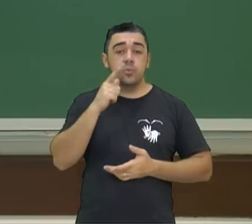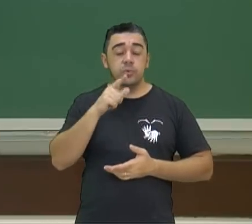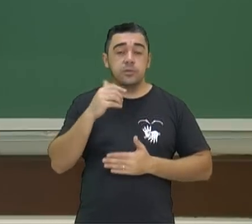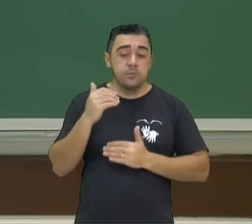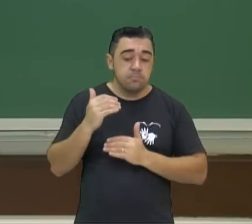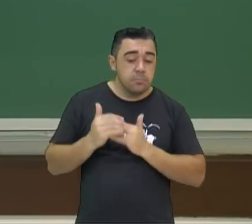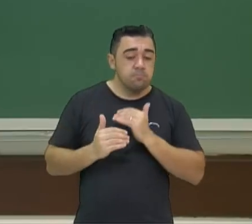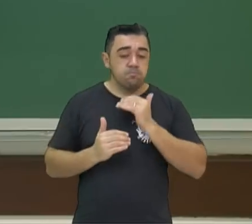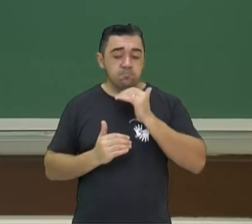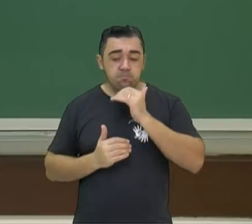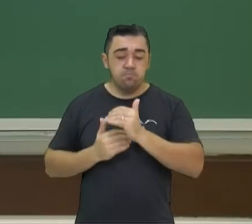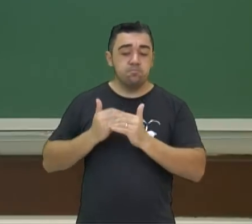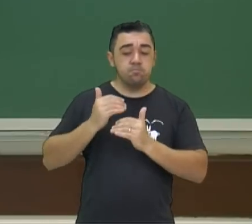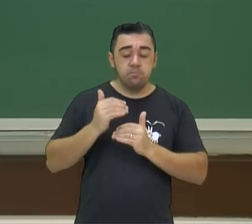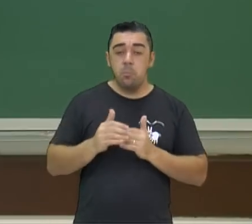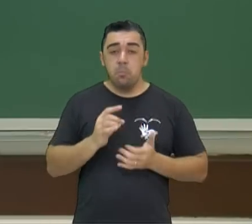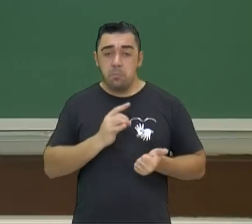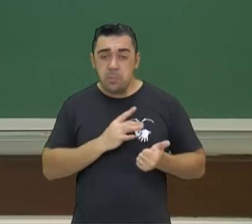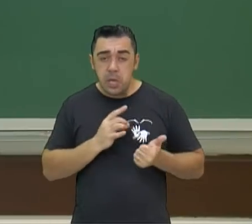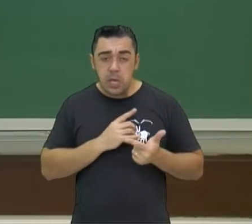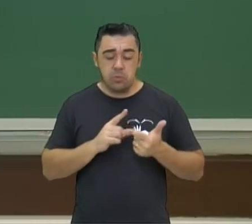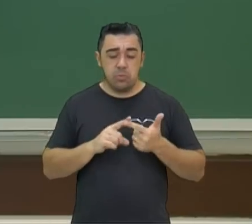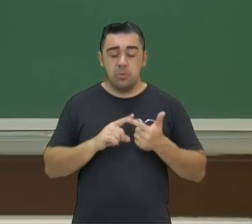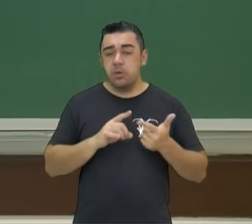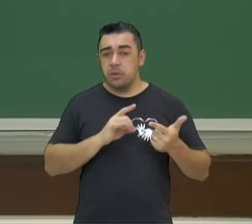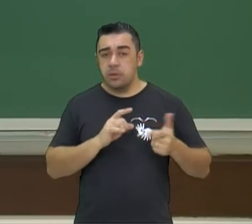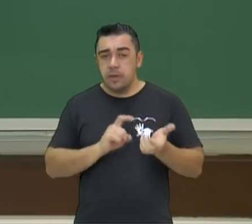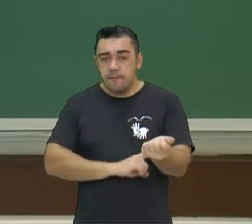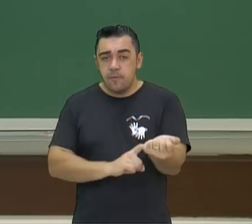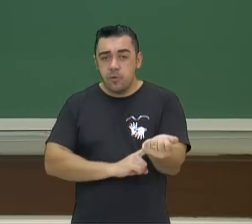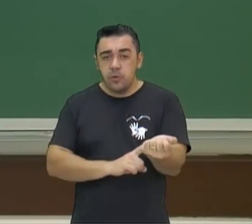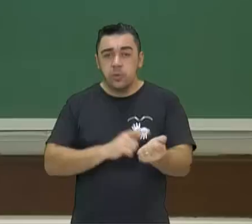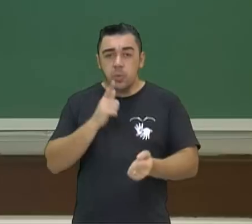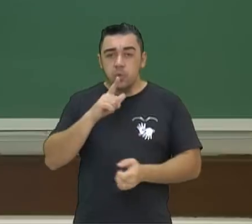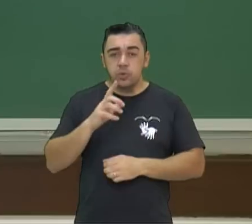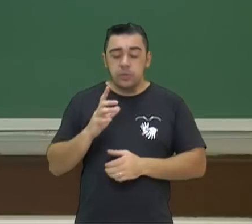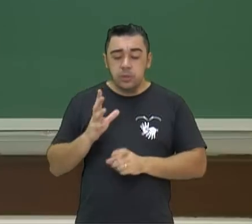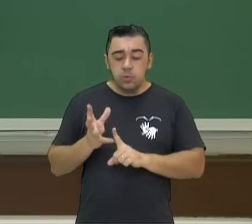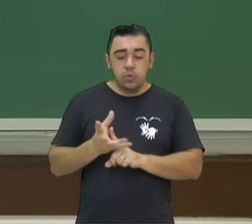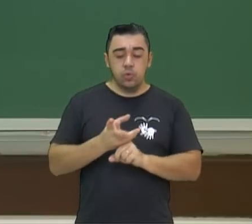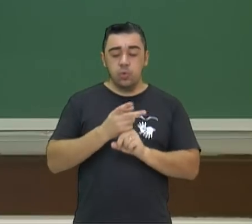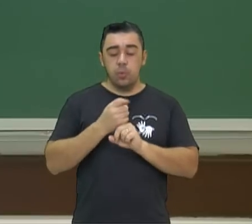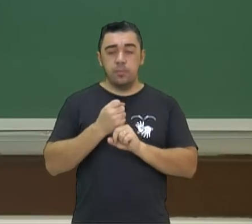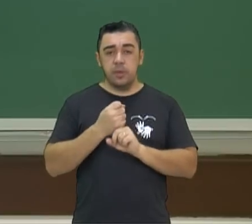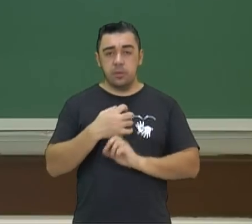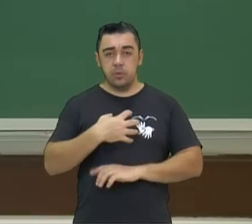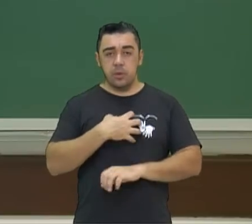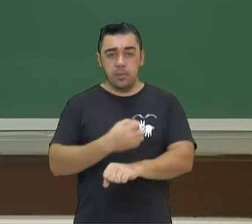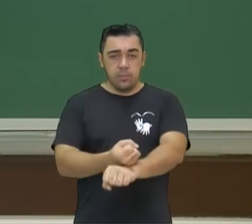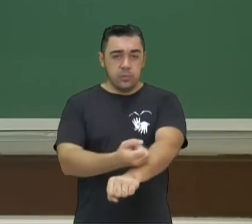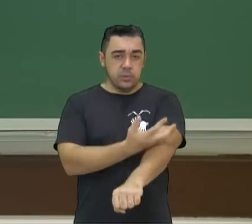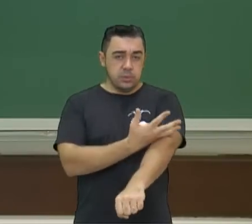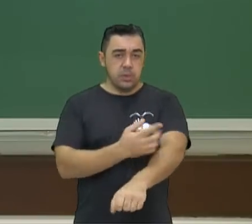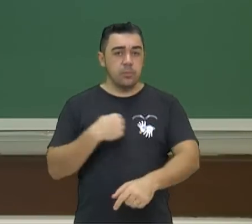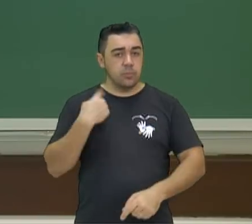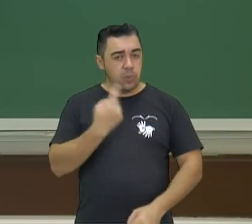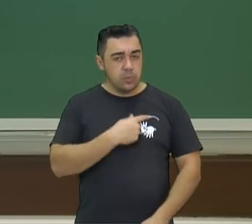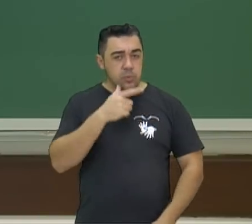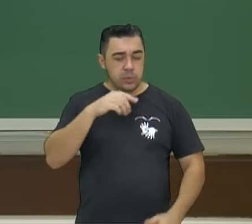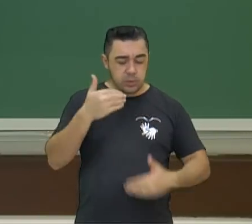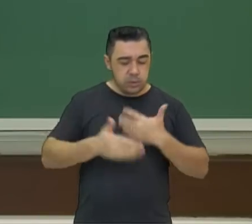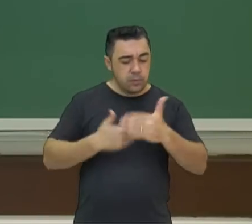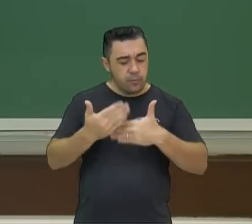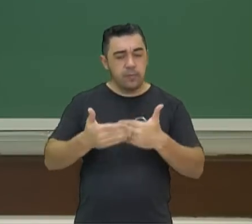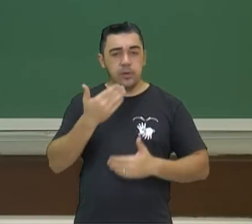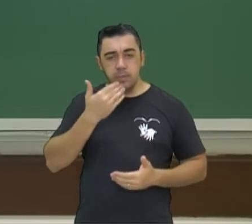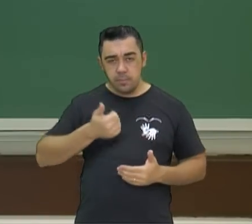limitações, esse medo, esse nervosismo, né? Temos esse controle emocional, essa serenidade para irmos nos desenvolvendo e